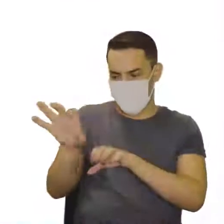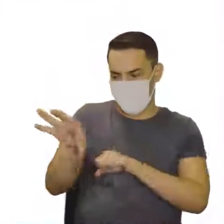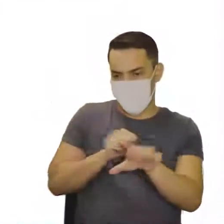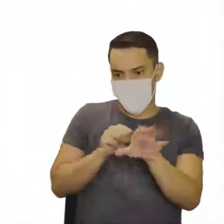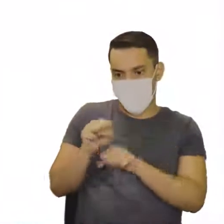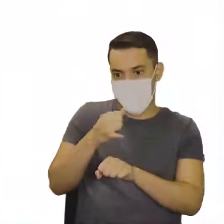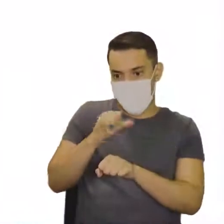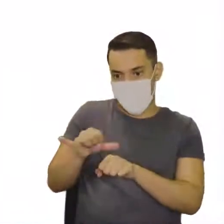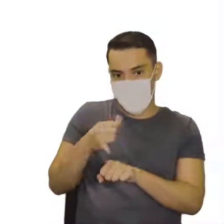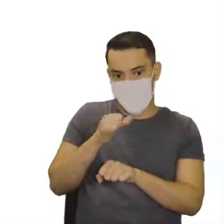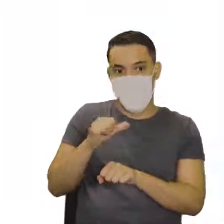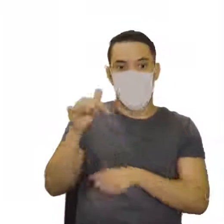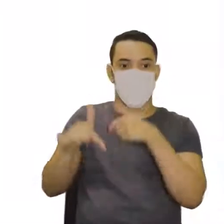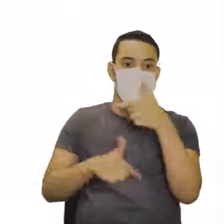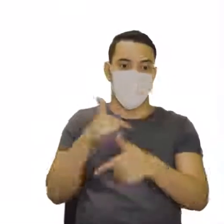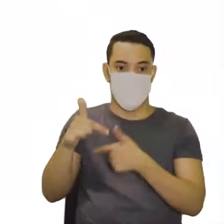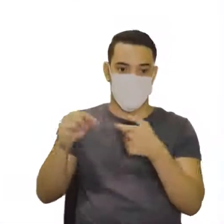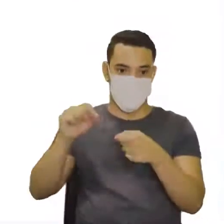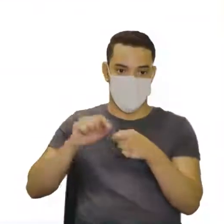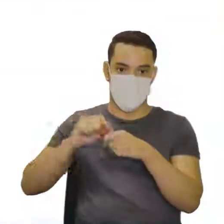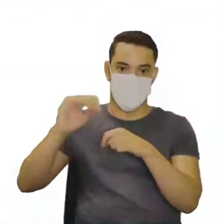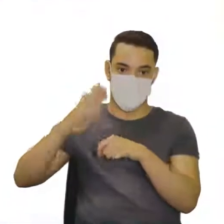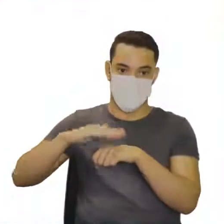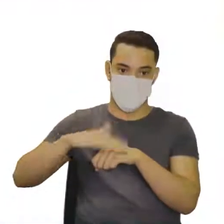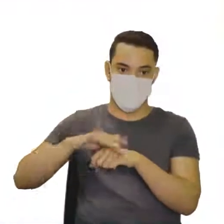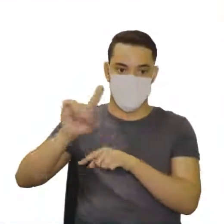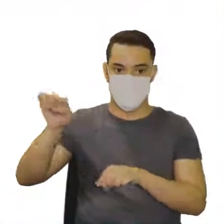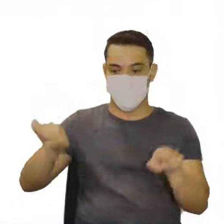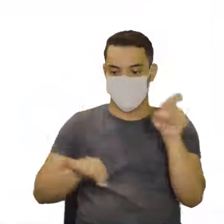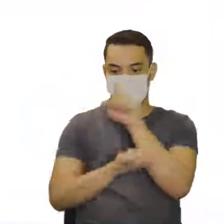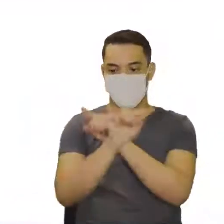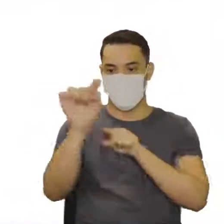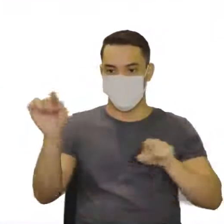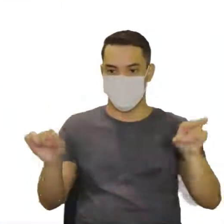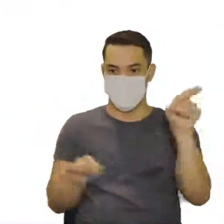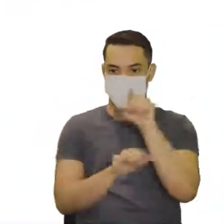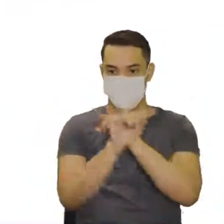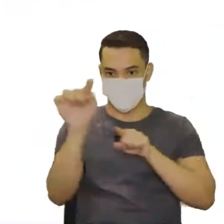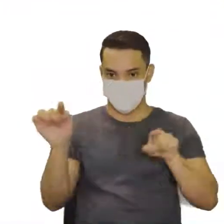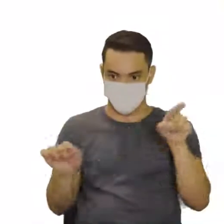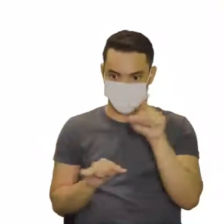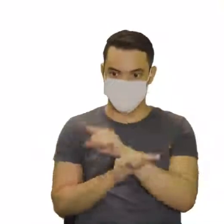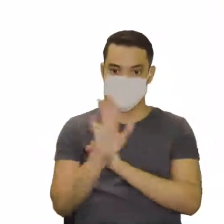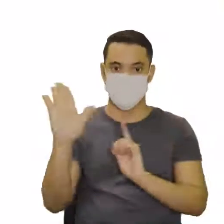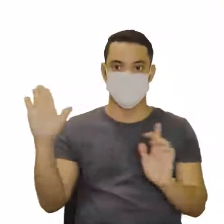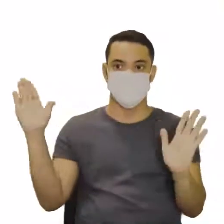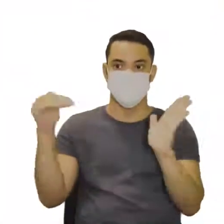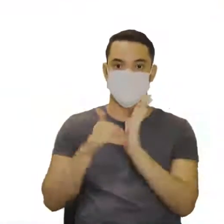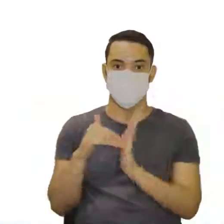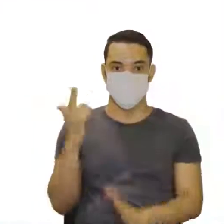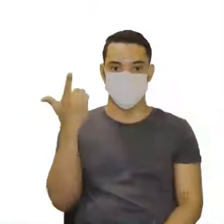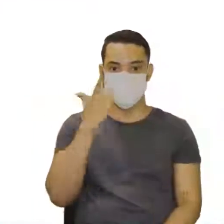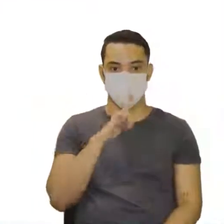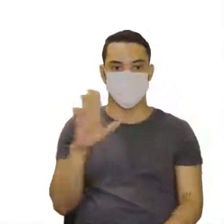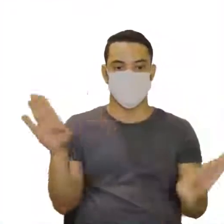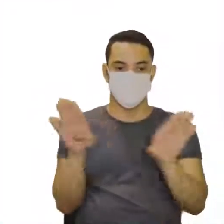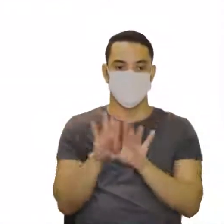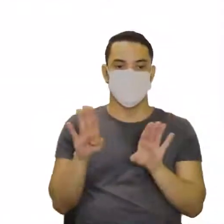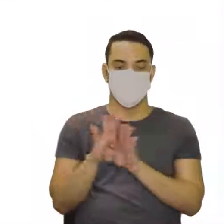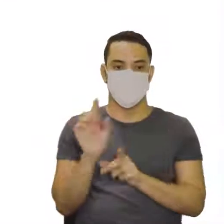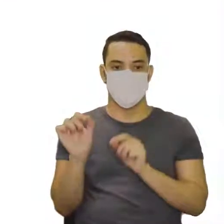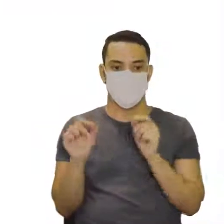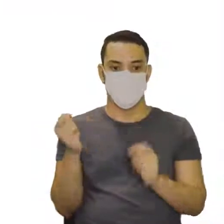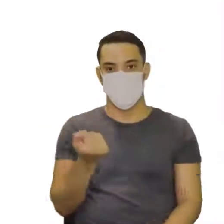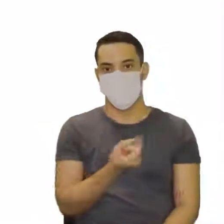para realizar o trabalho, que nesse caso aqui, por exemplo, é rotacionar, ok? E dessa forma também ele vai consumir